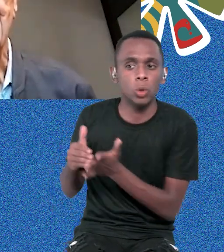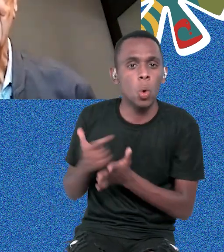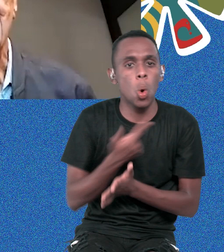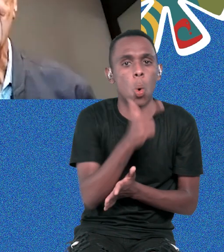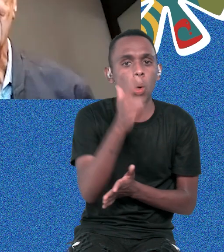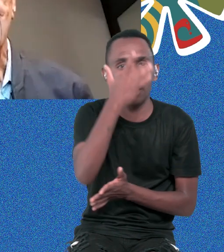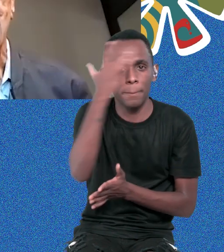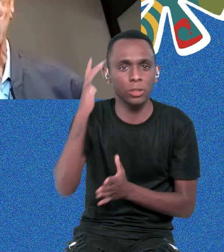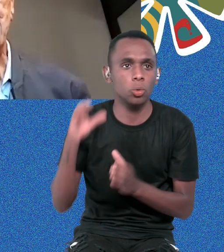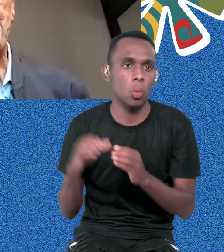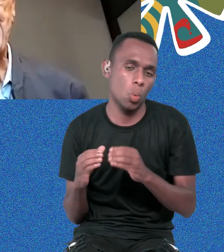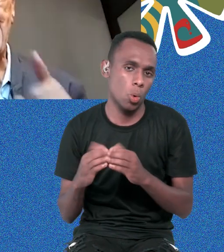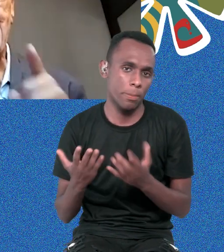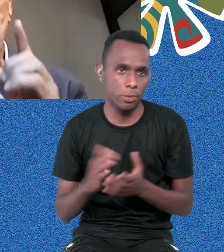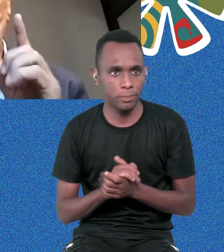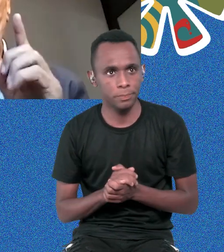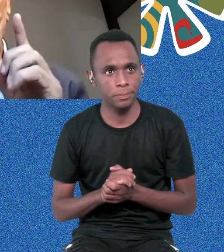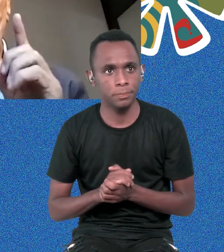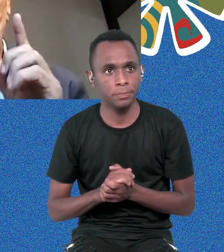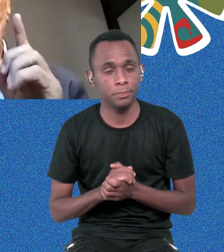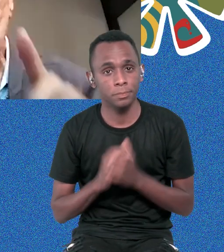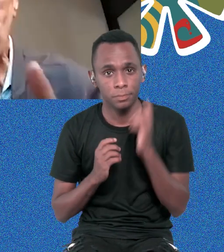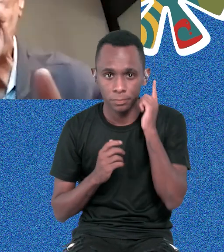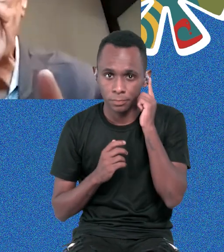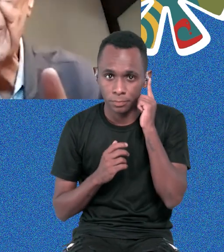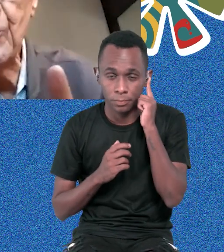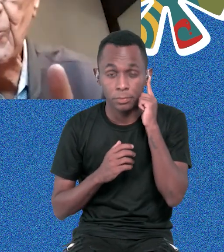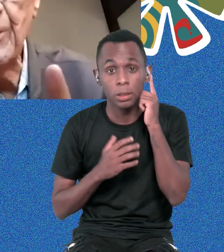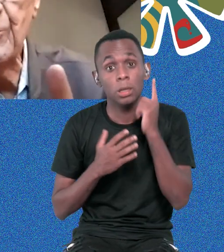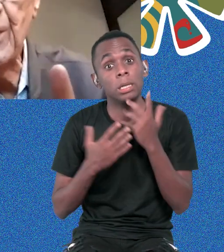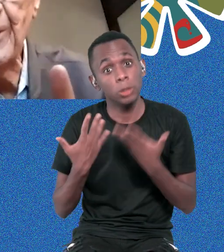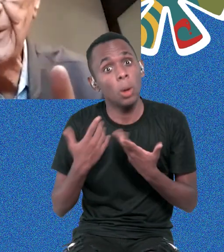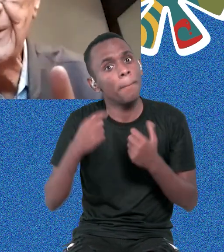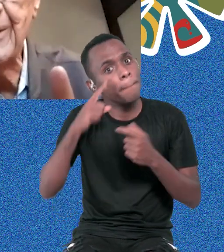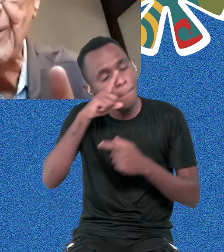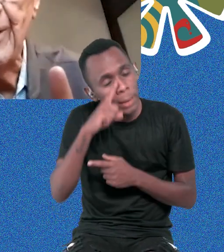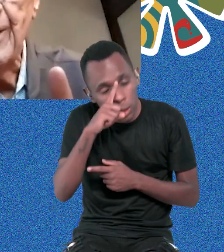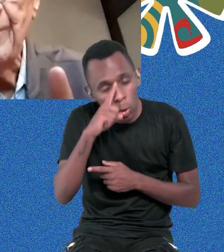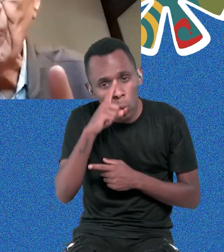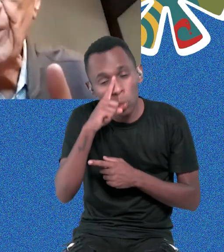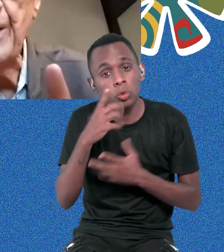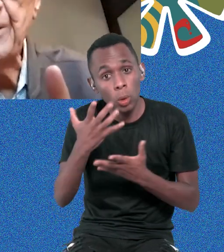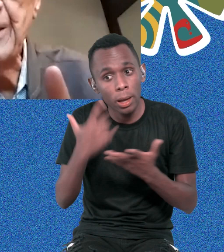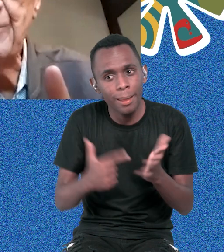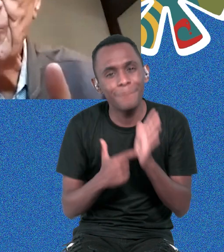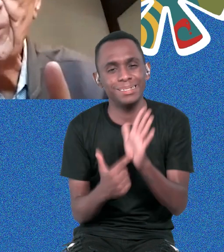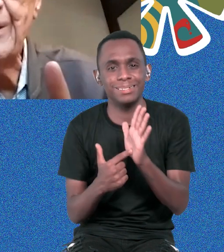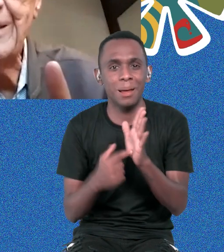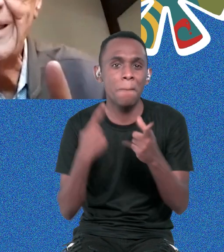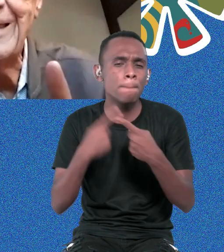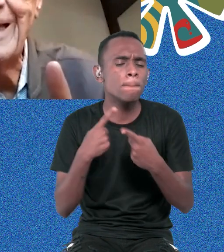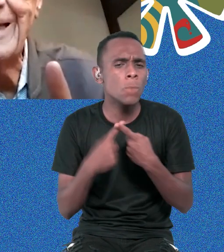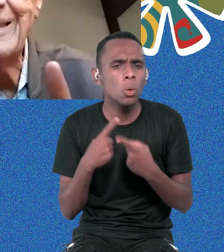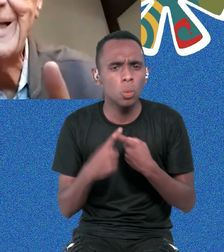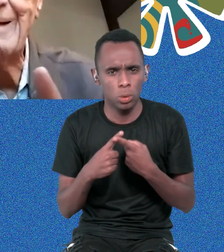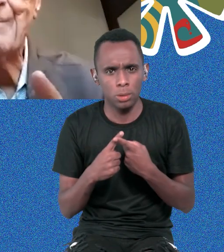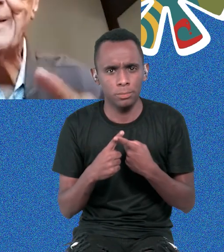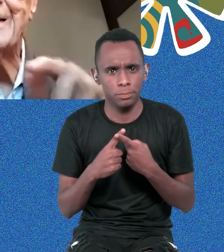os outros. Mas veja, isso é um pouco muito radical, isso que estou querendo chamar a atenção. Por que